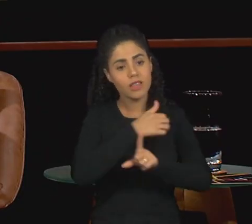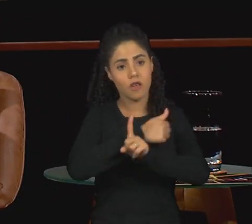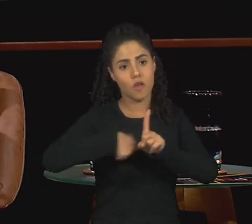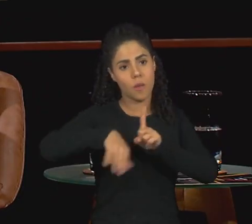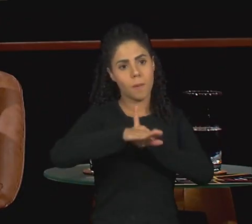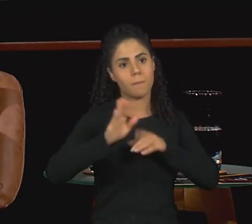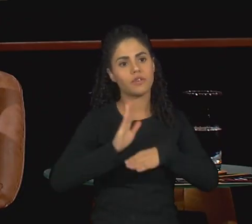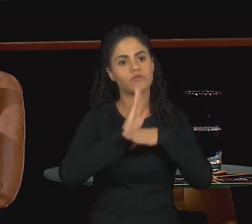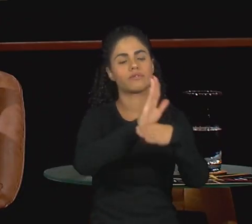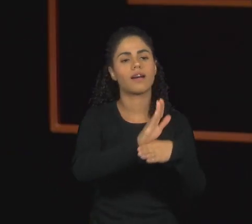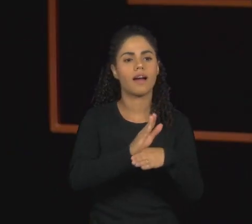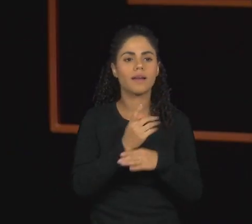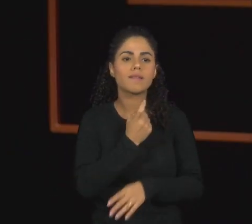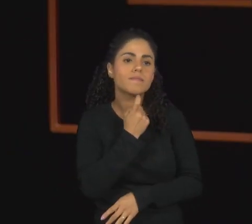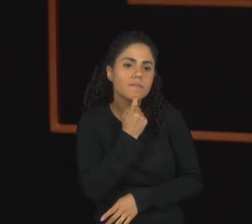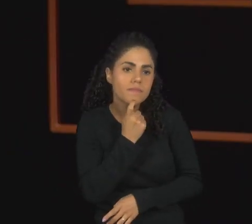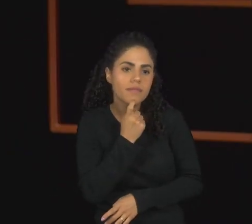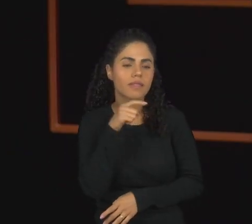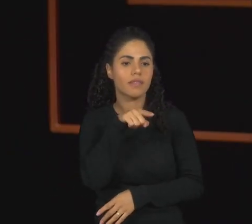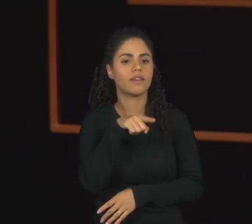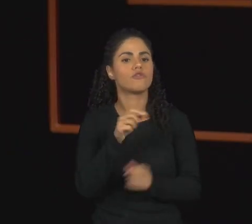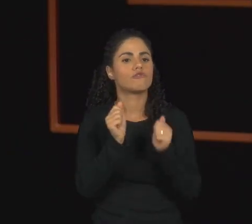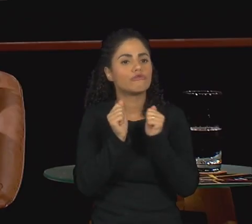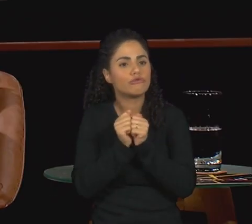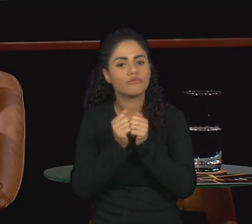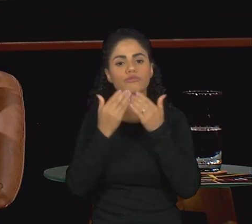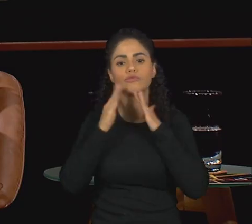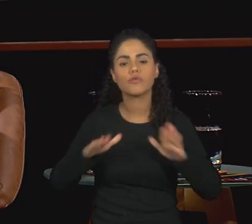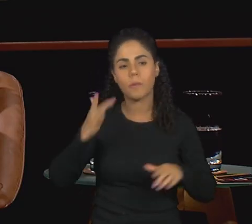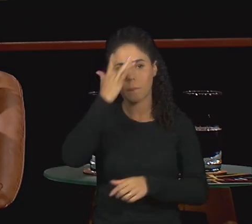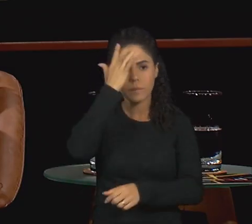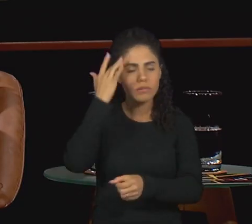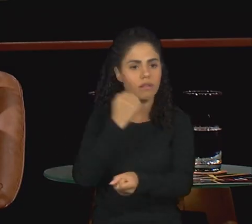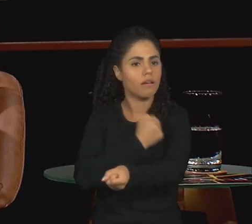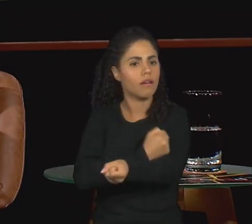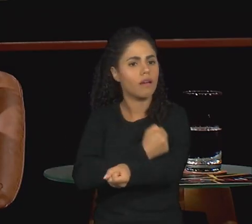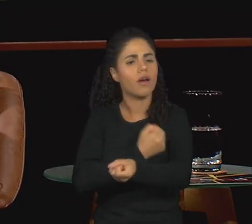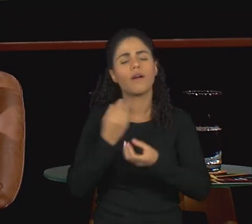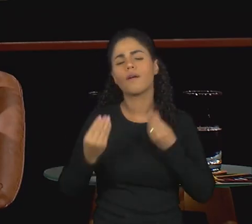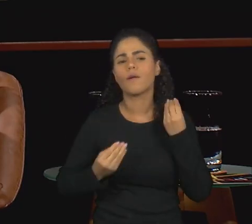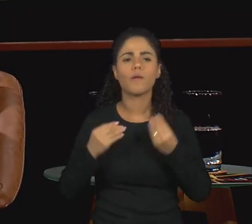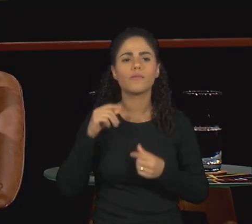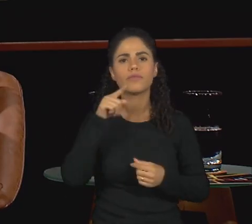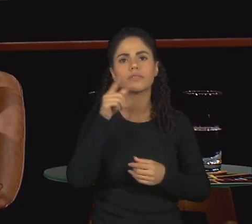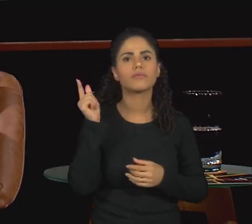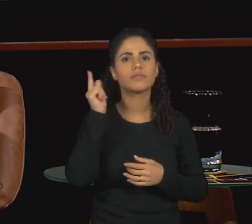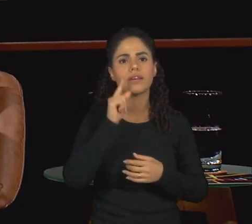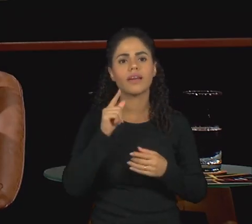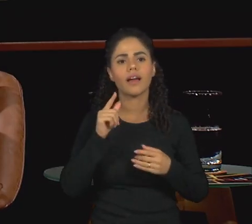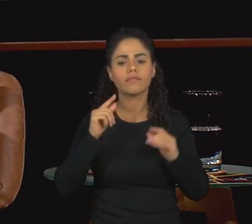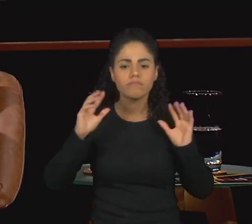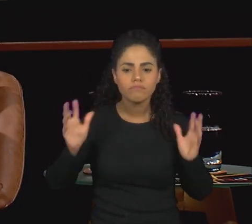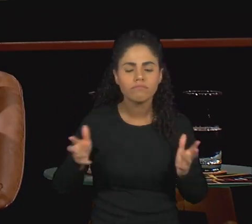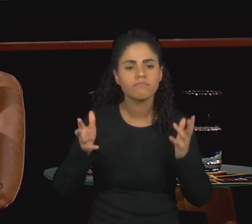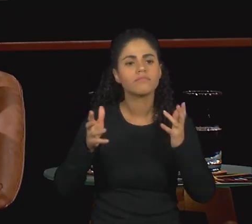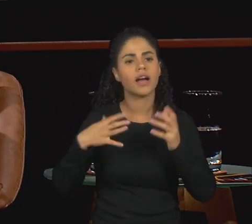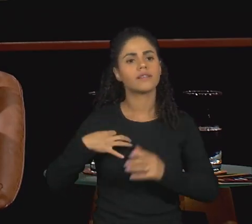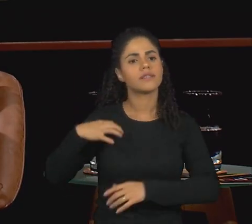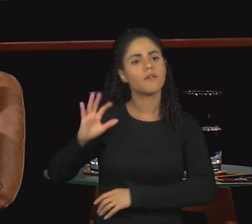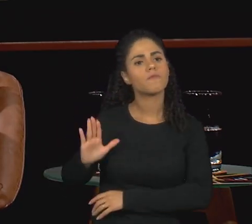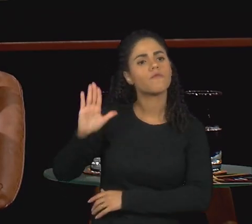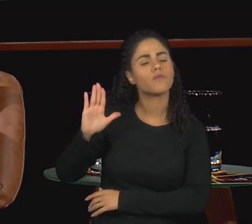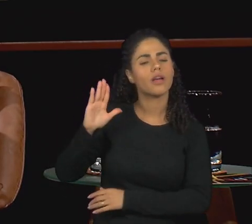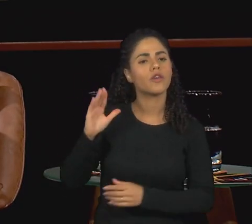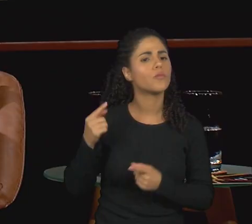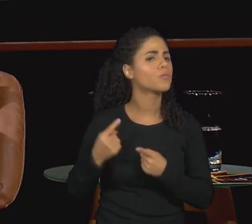também em Campinas, com crianças, com filhos de dependentes químicos. O que te leva a se voluntariar nessas